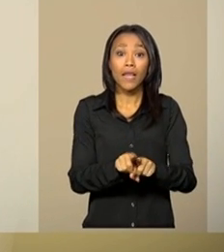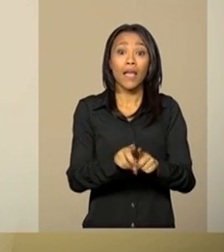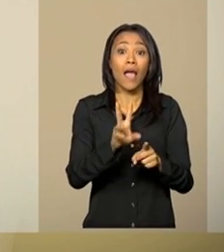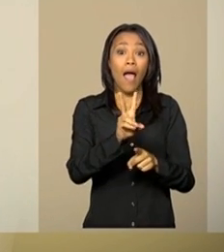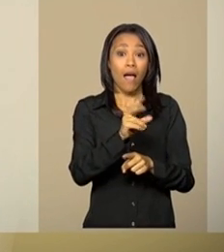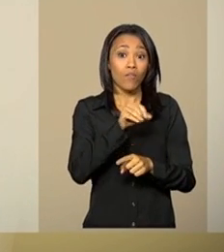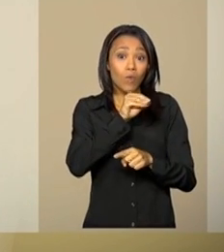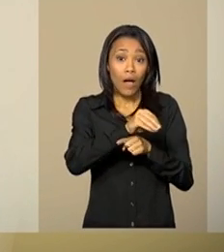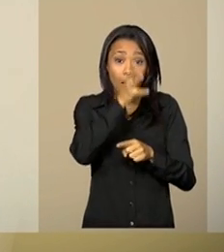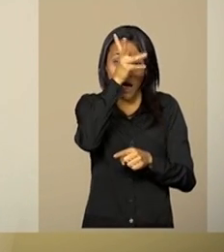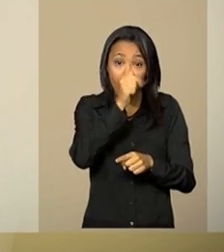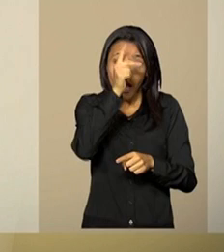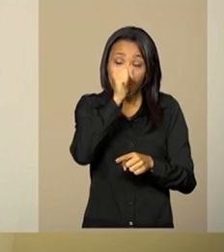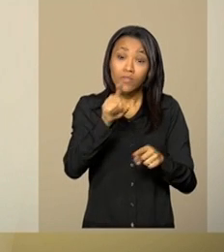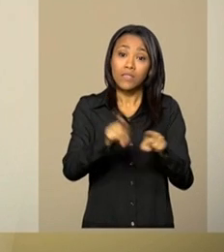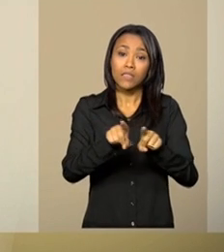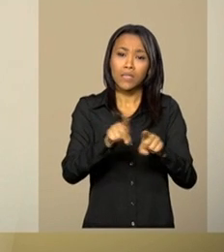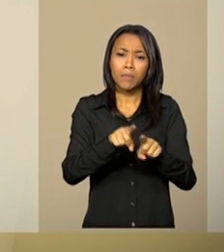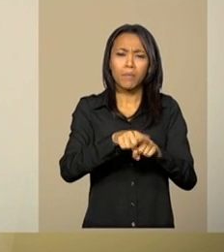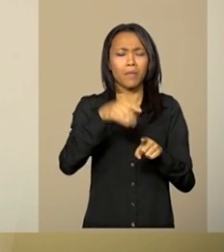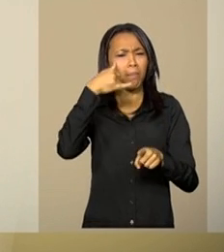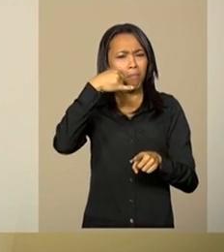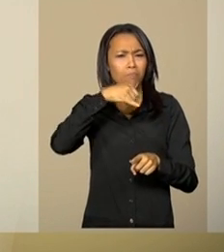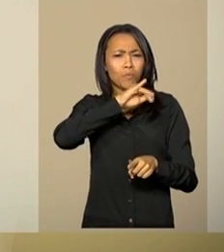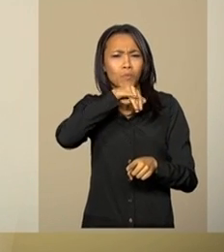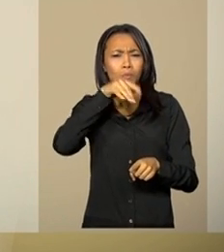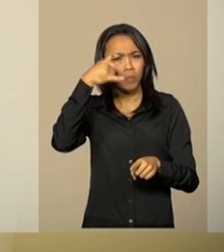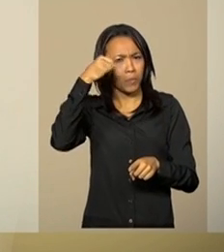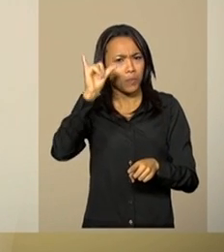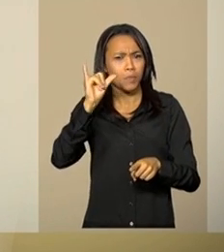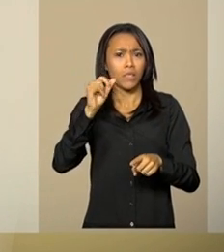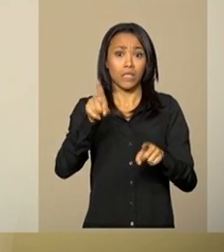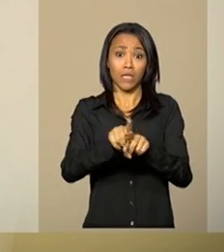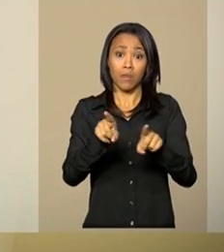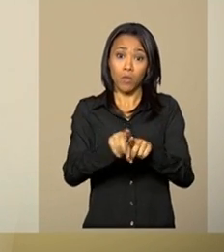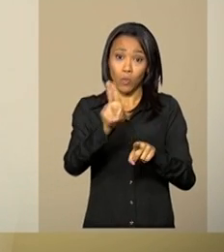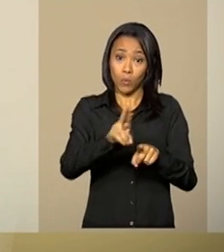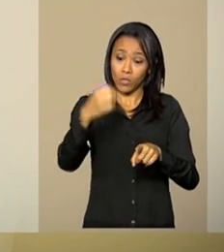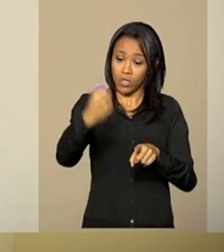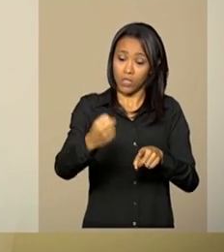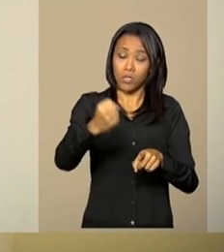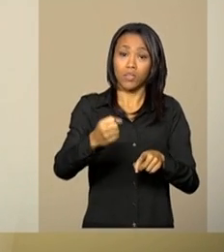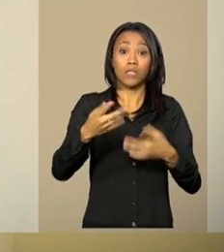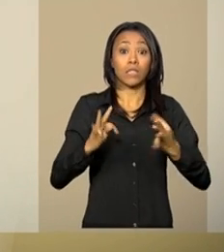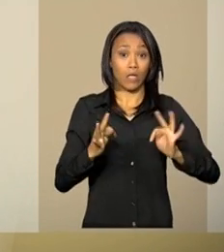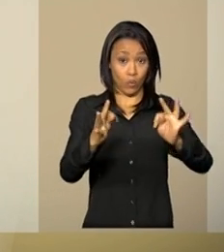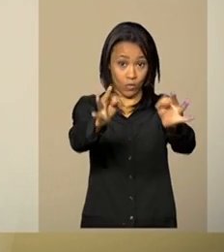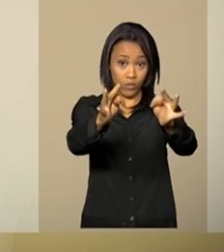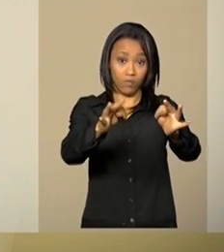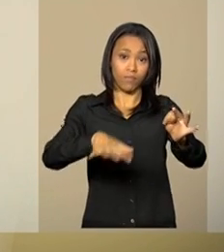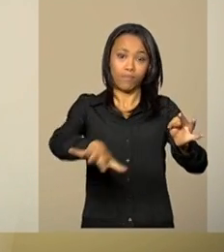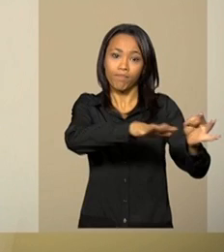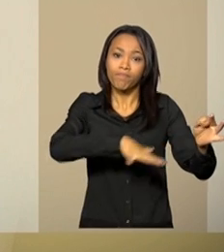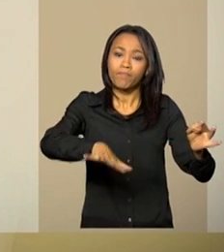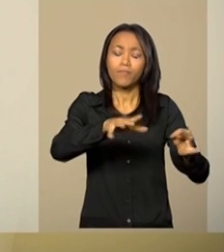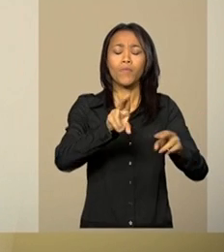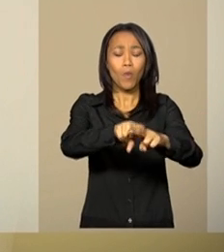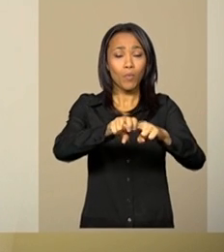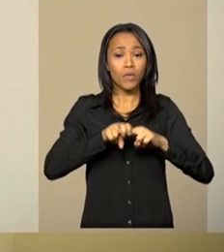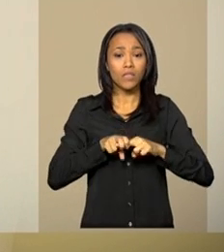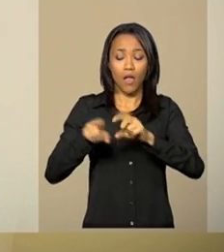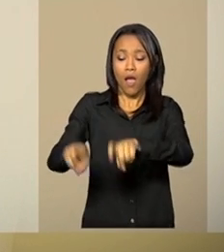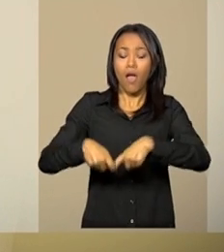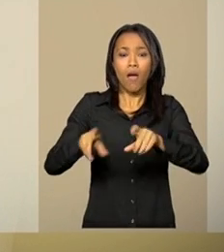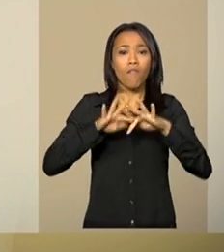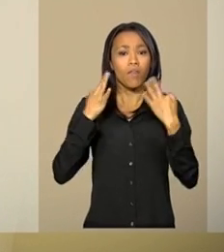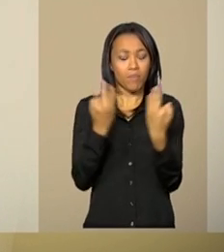da suinocultura e também para a atualização tecnológica da bovinocultura de leite. Com isso, a agricultura